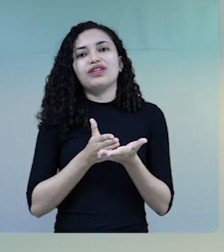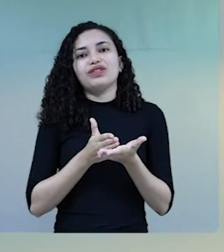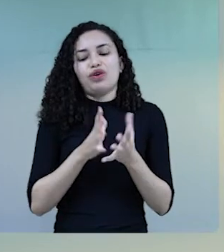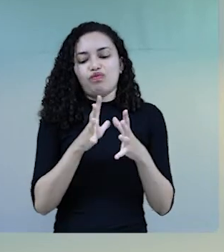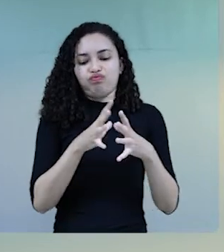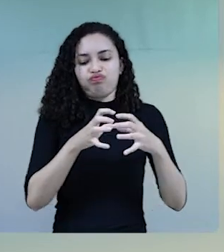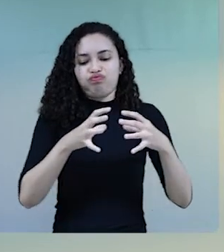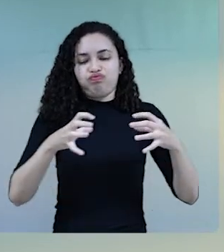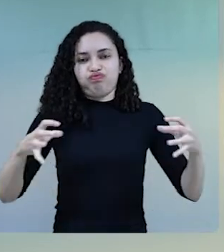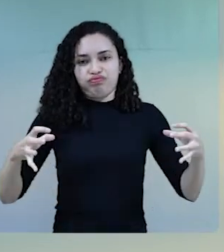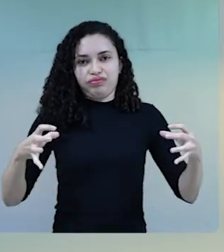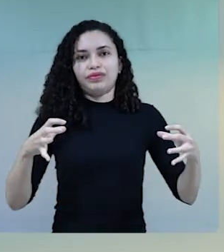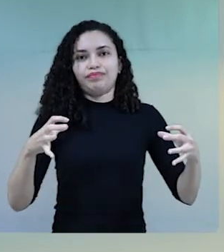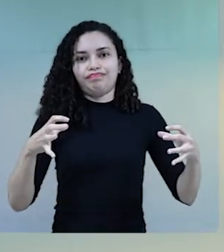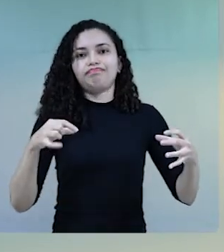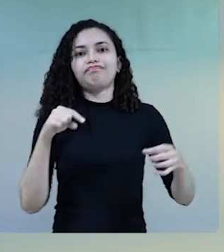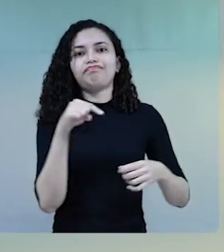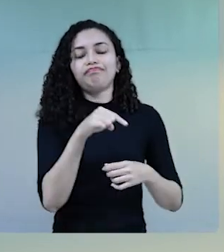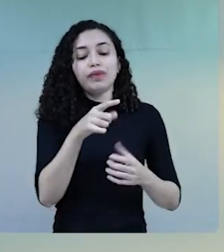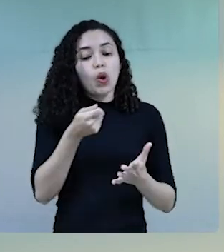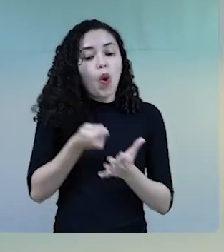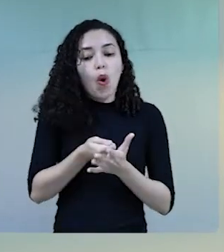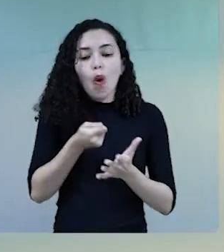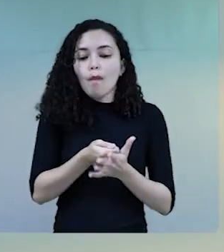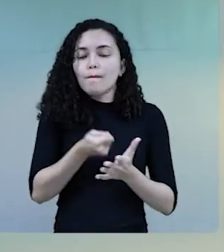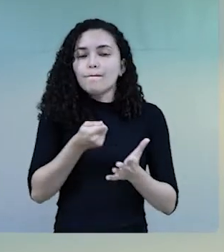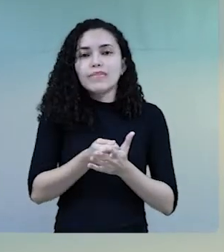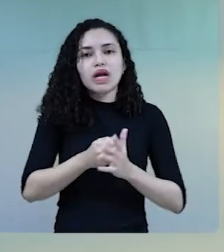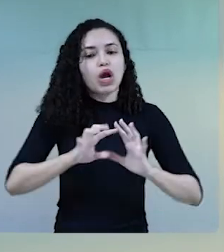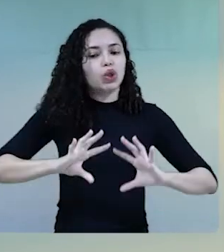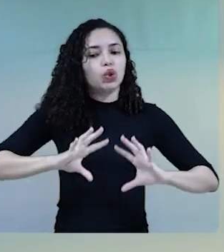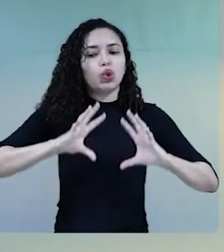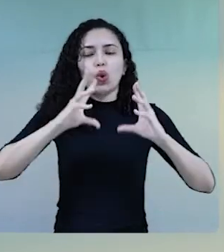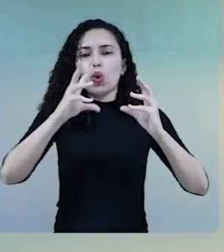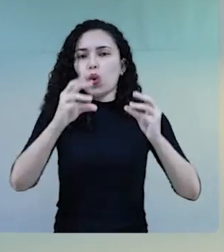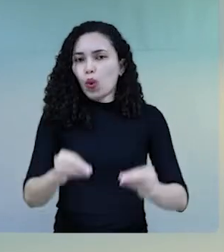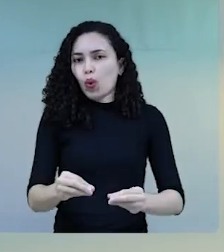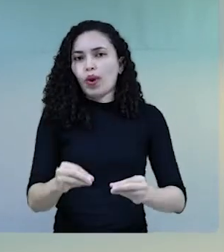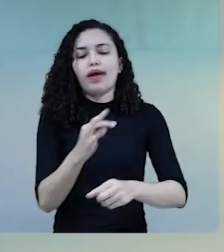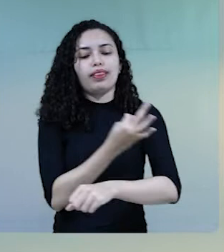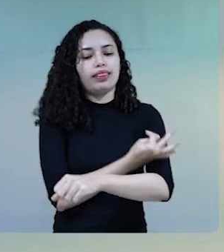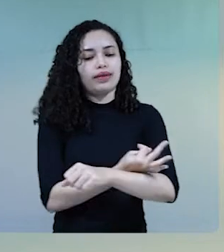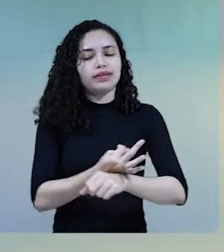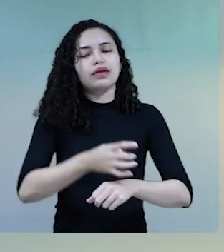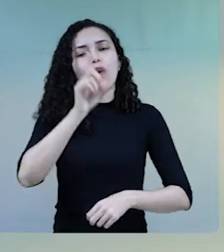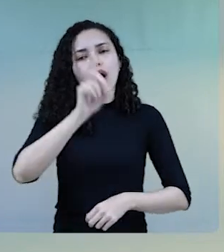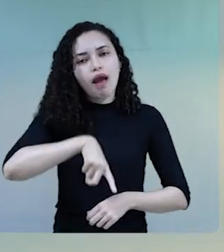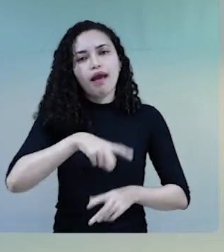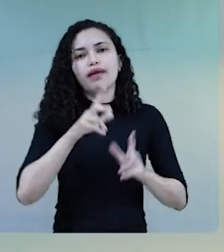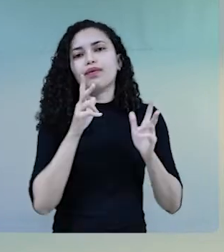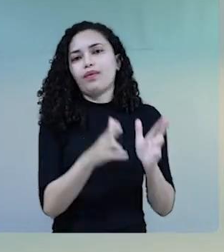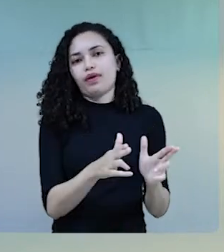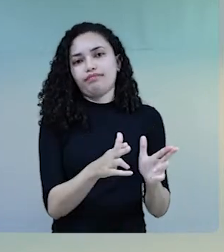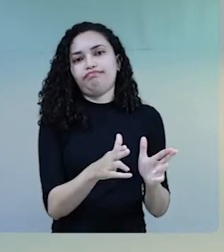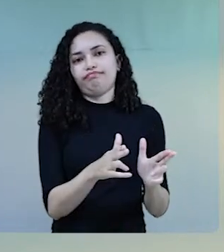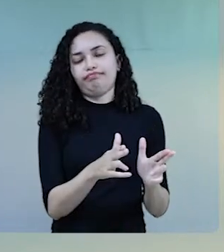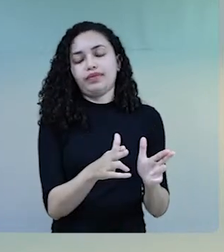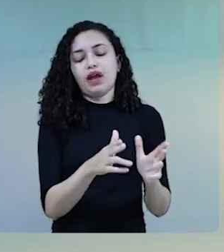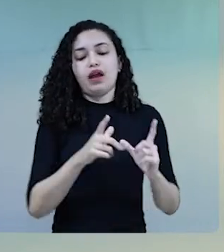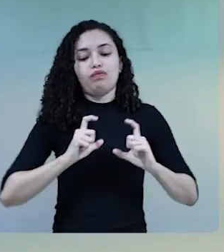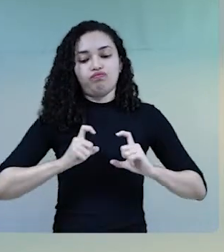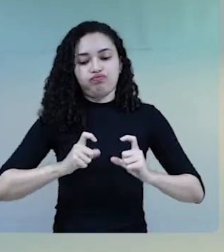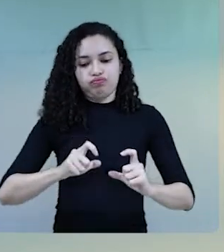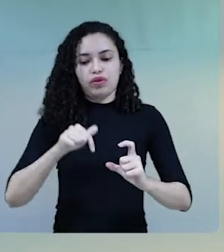forma obrigatória, todas as tensões, todas as DDPs, elas são o quê? São iguais, tá, pessoal? Mesmo que os resistores sejam o